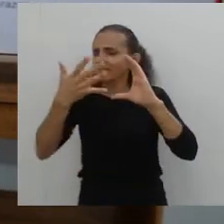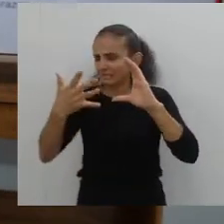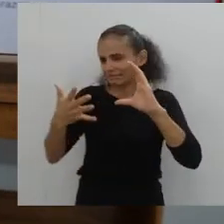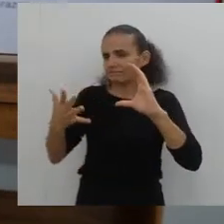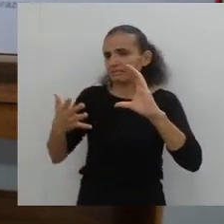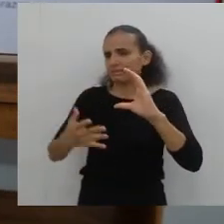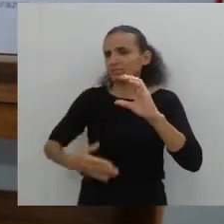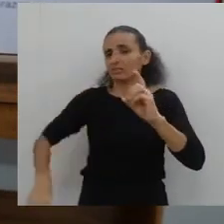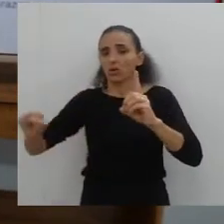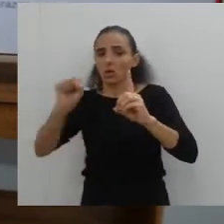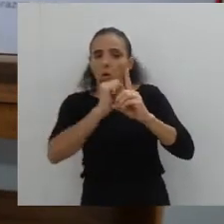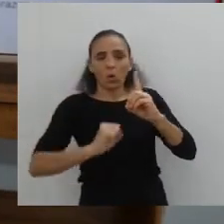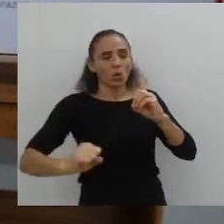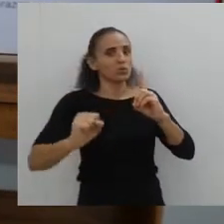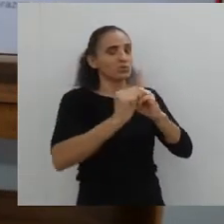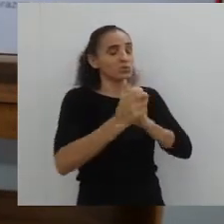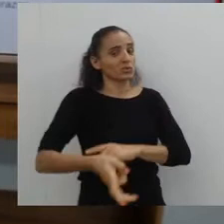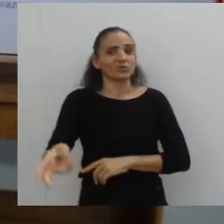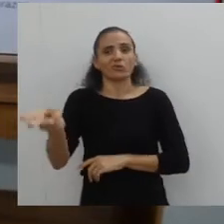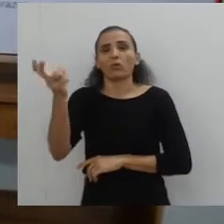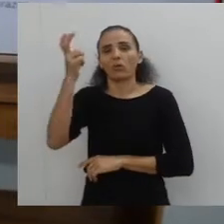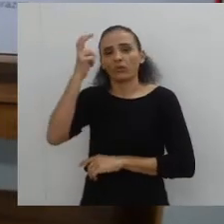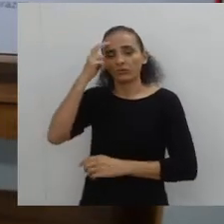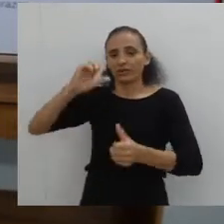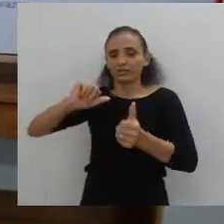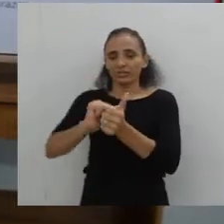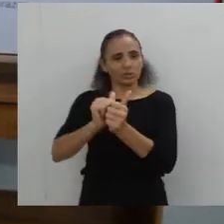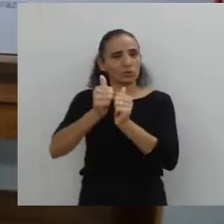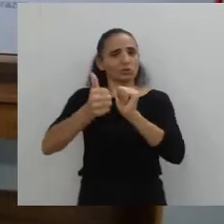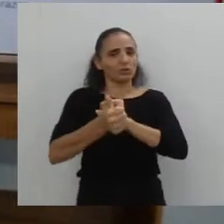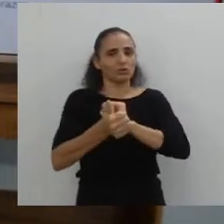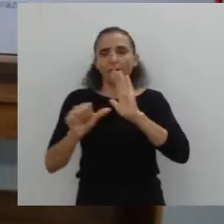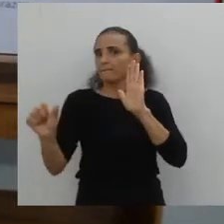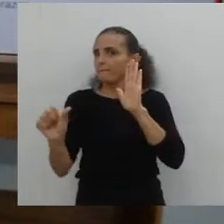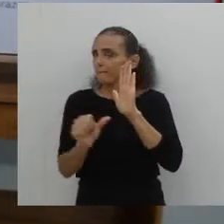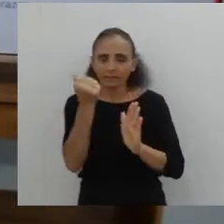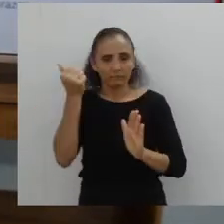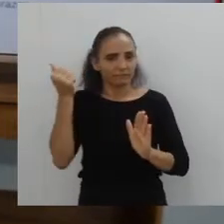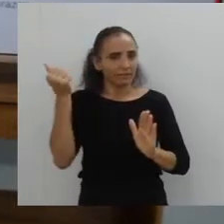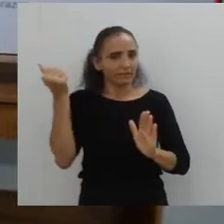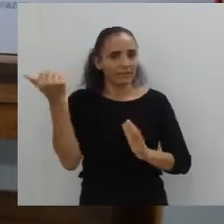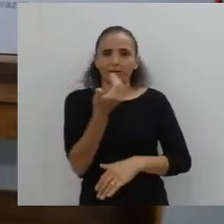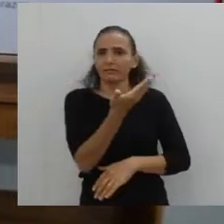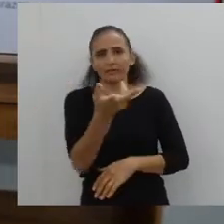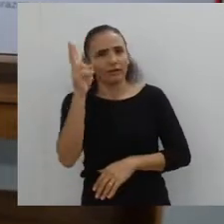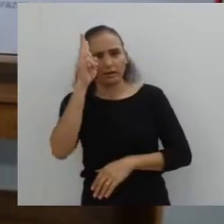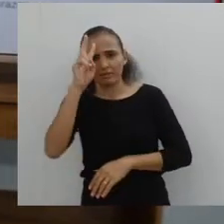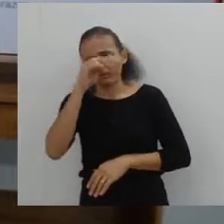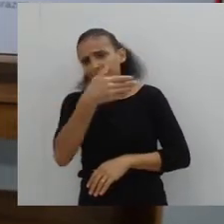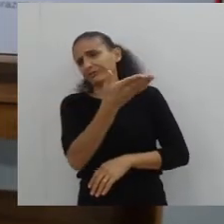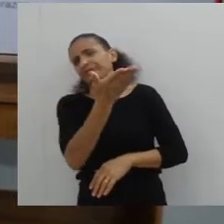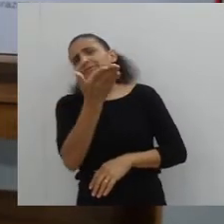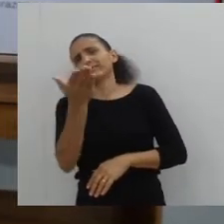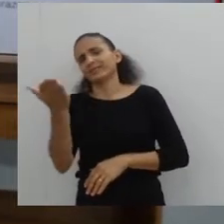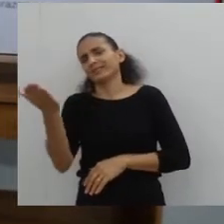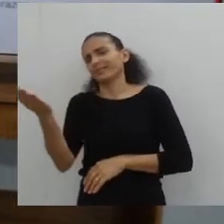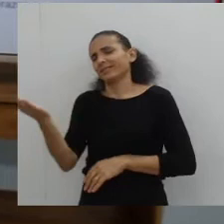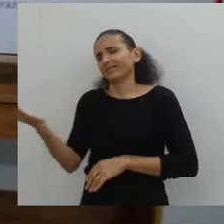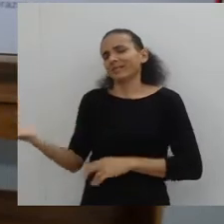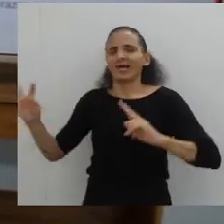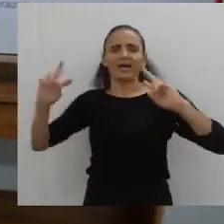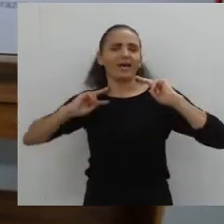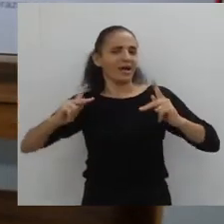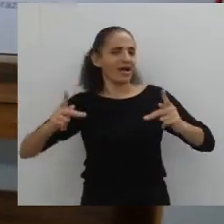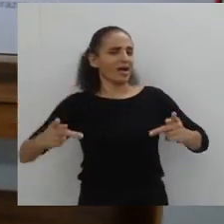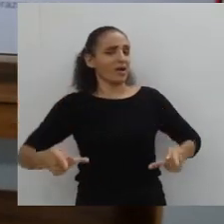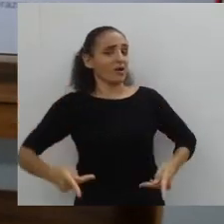aspectos socioculturais aí do jogo, né? Primeira coisa, quero lembrar a você, o jogo é uma manifestação humana, é um